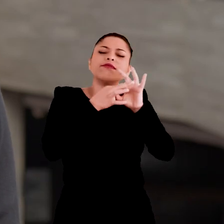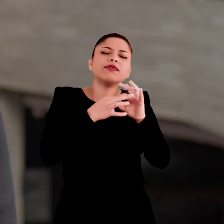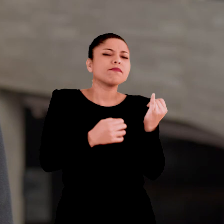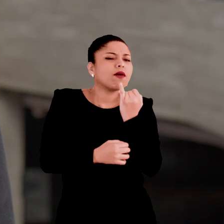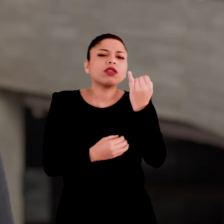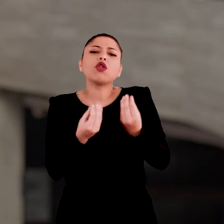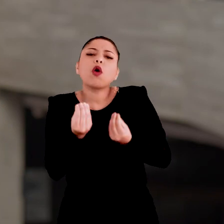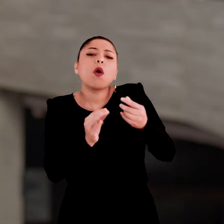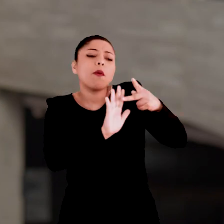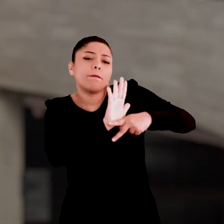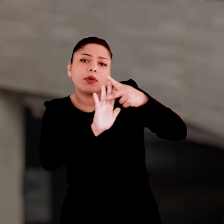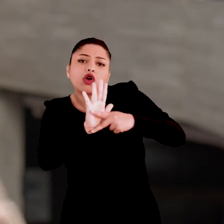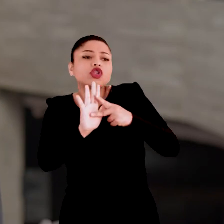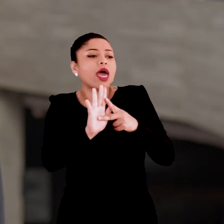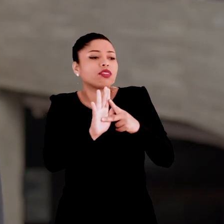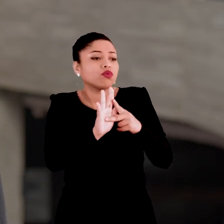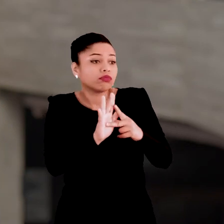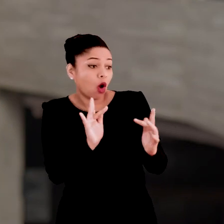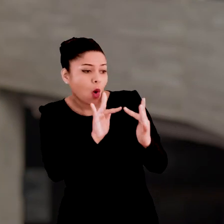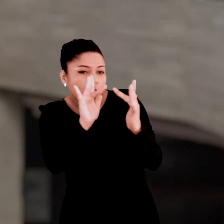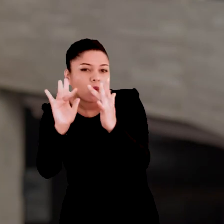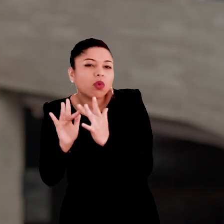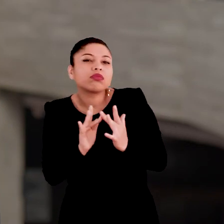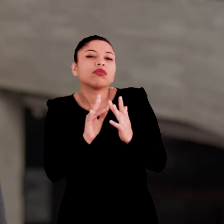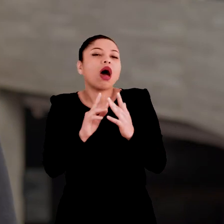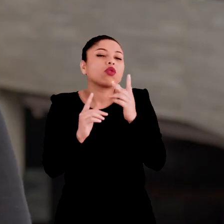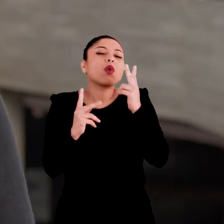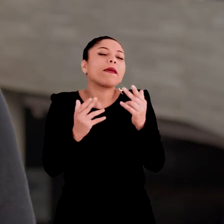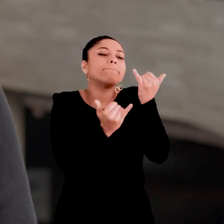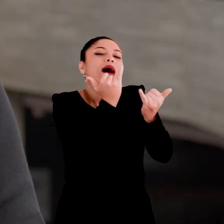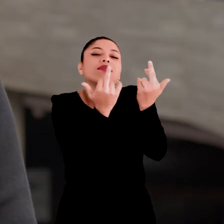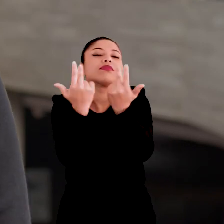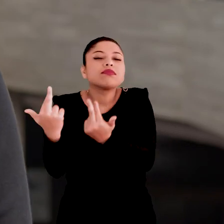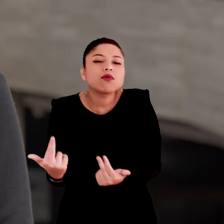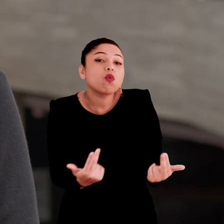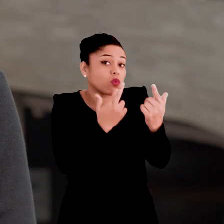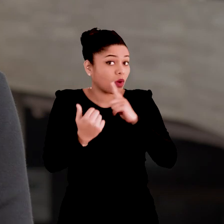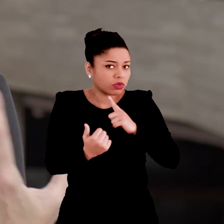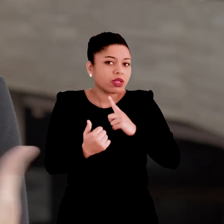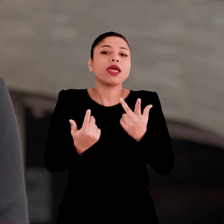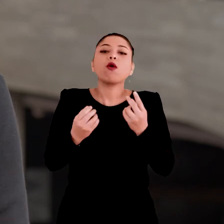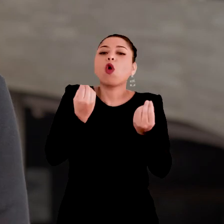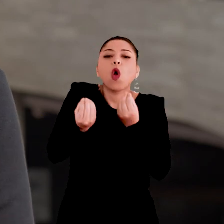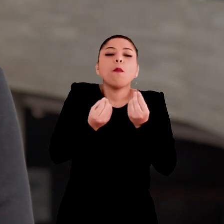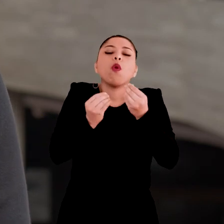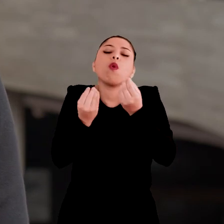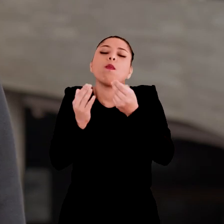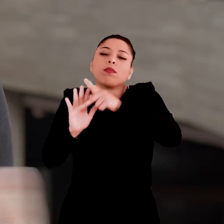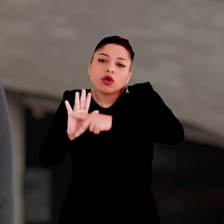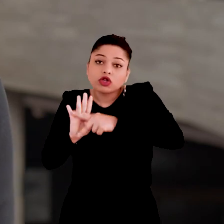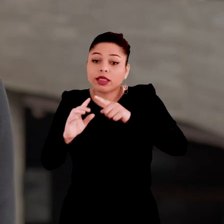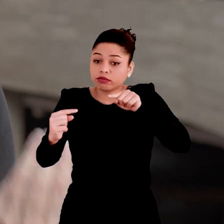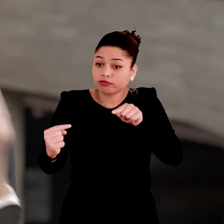como esses projetos dialogam entre si, dialogam com a sociedade, e isso também está muito presente a